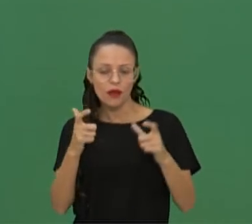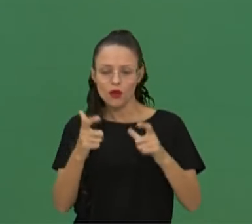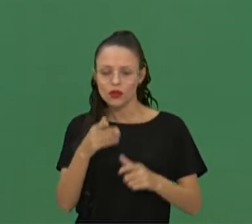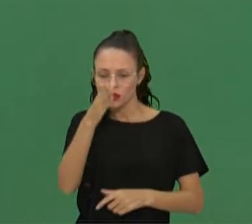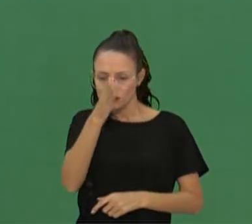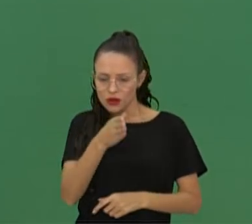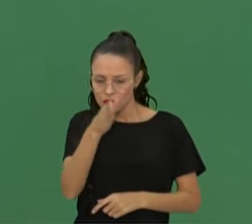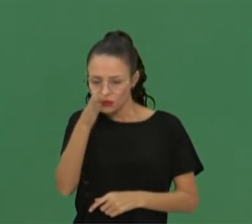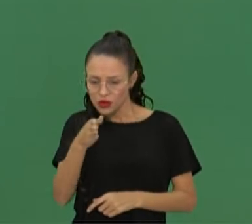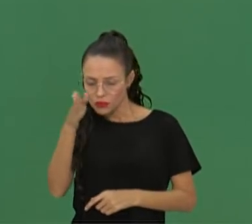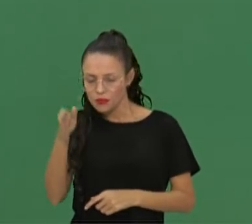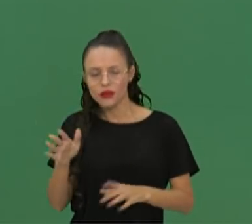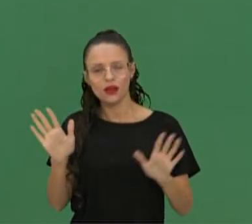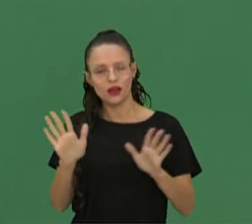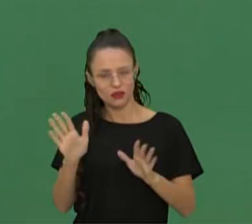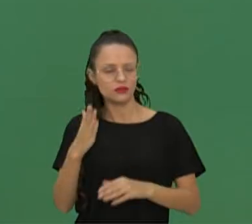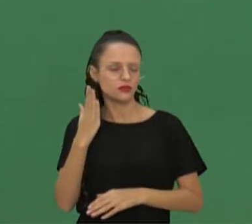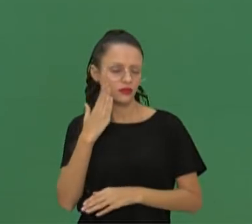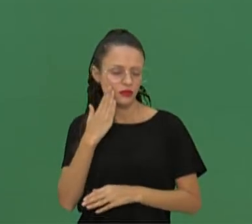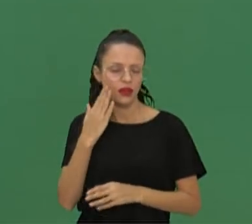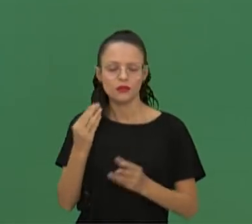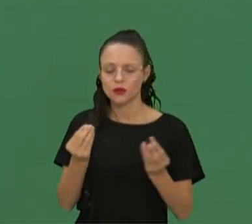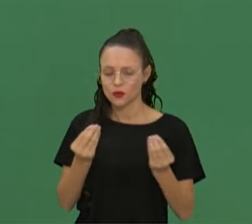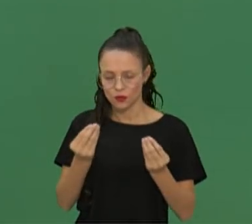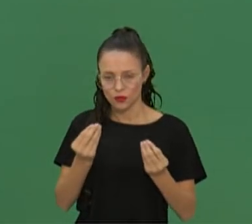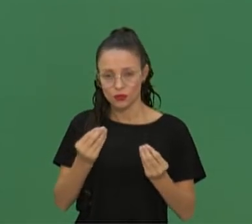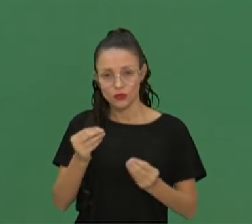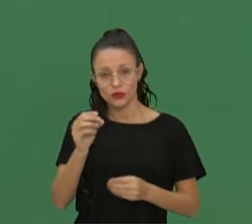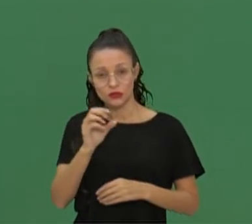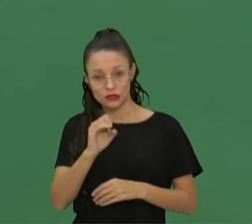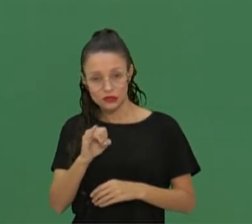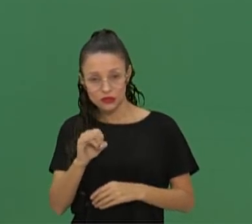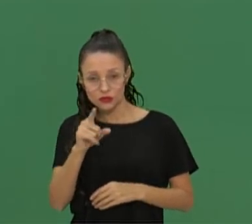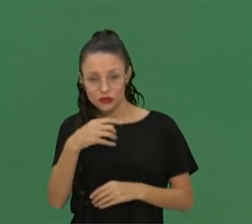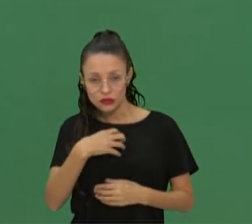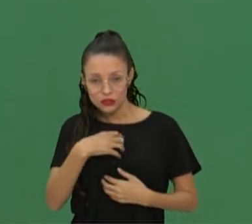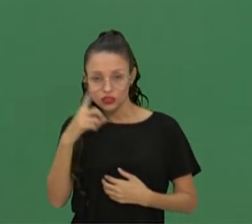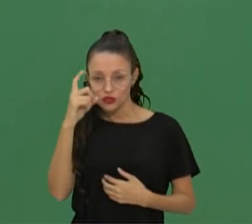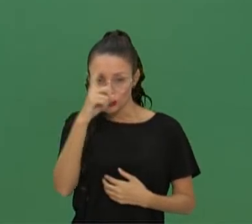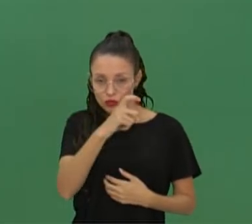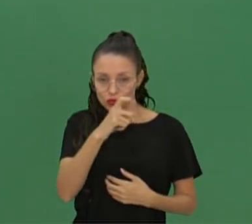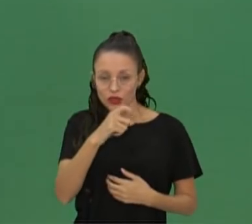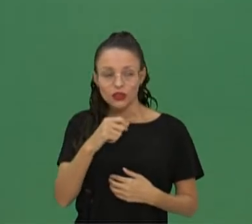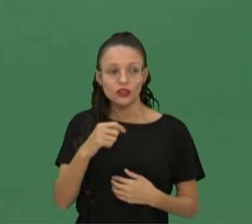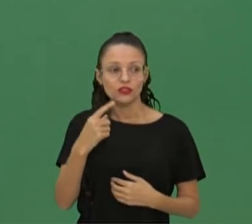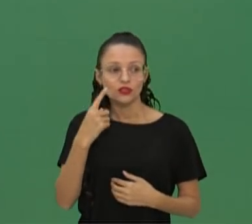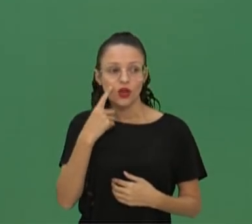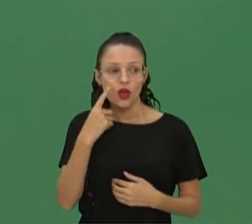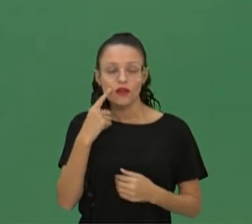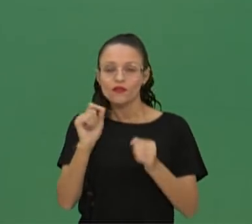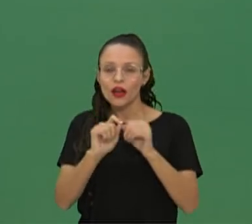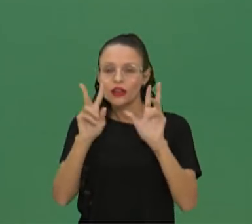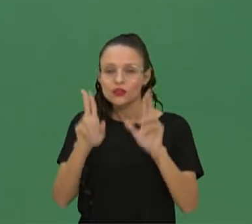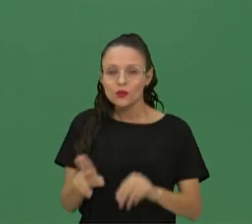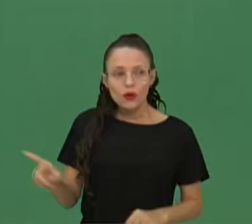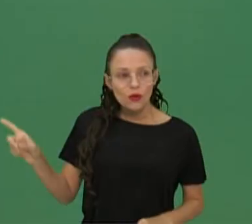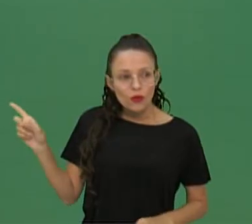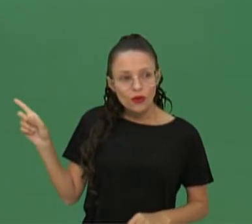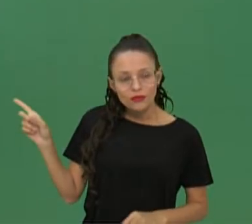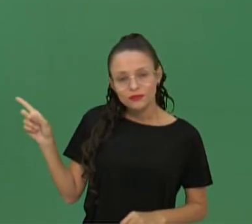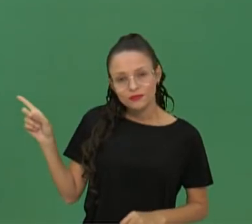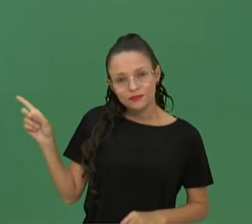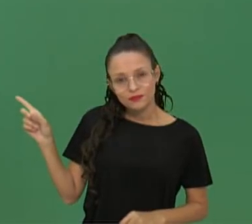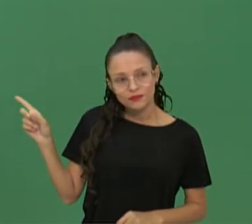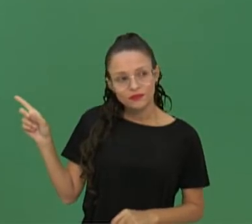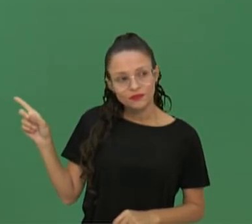termos, você não vai se perder na posição, tá? Mas se você estiver tendo dificuldade, faz uns riscos assim, ó, para separar os